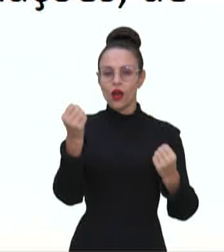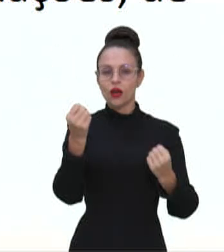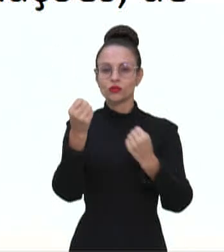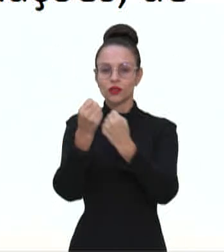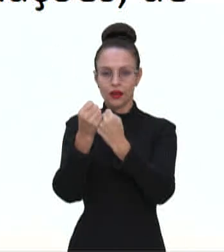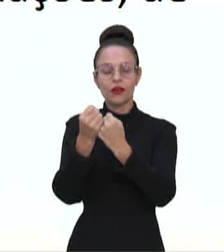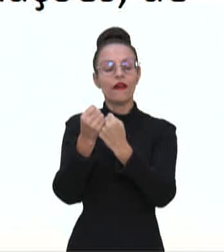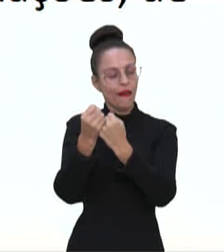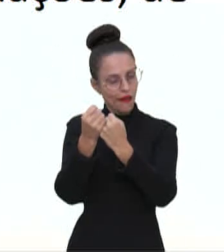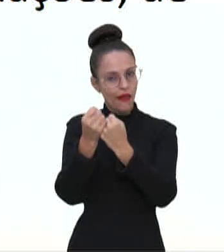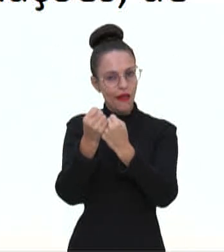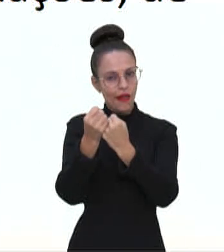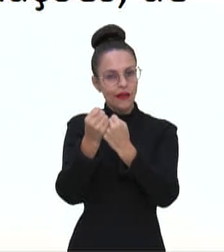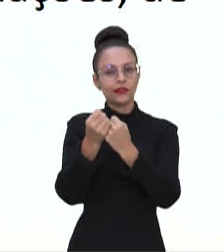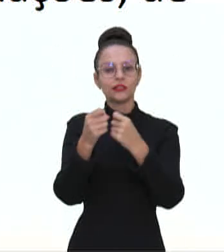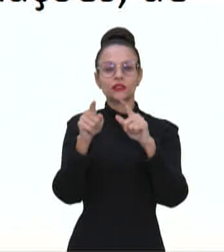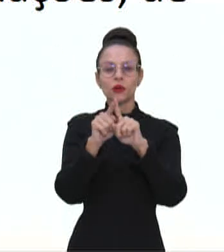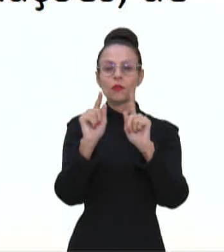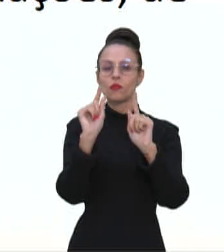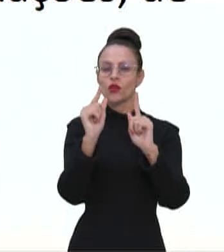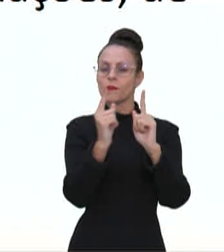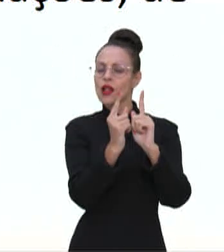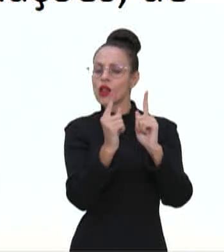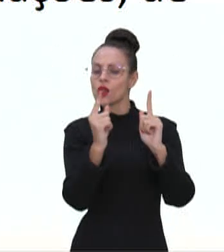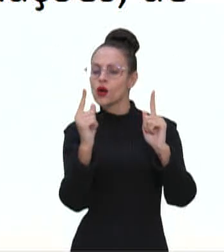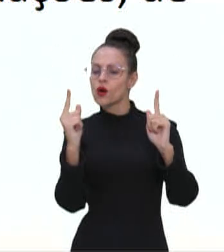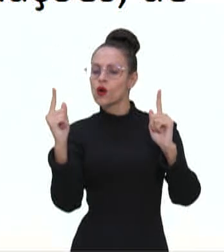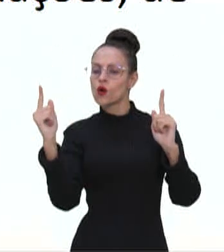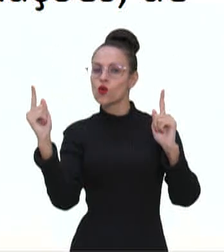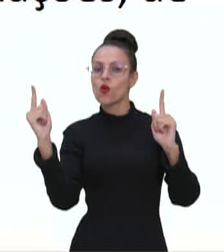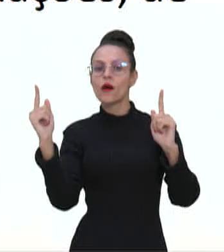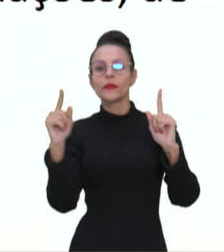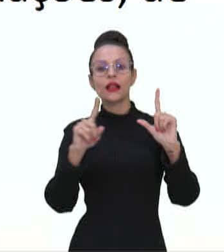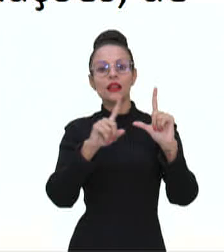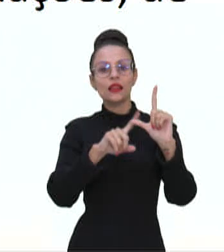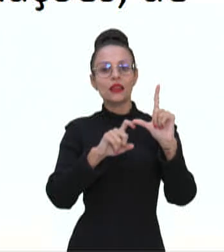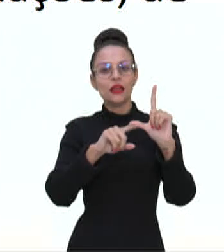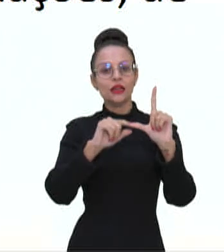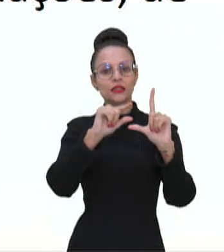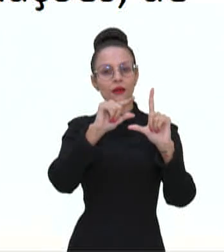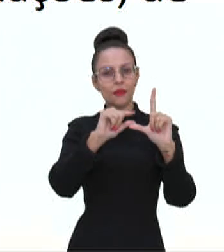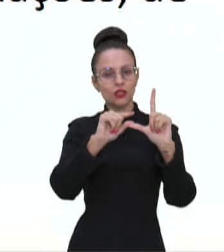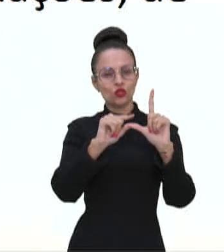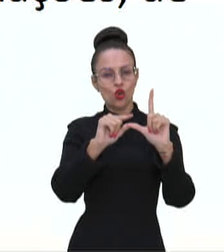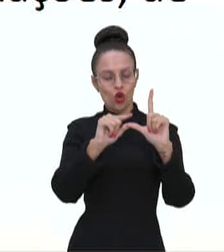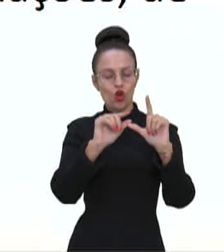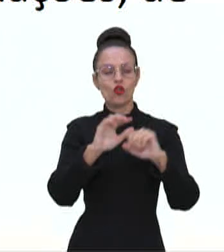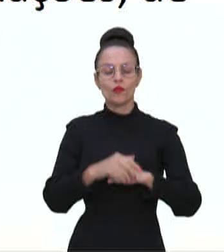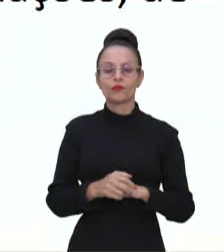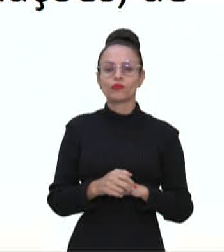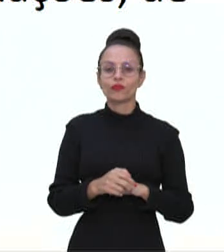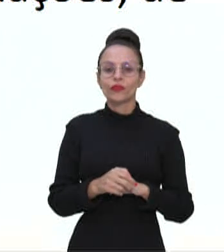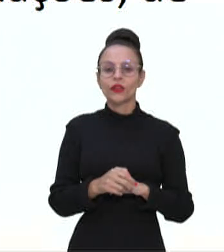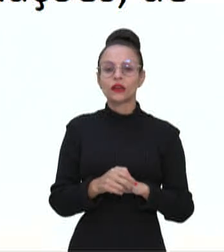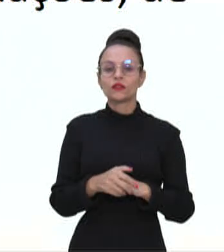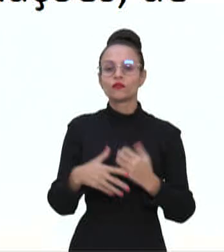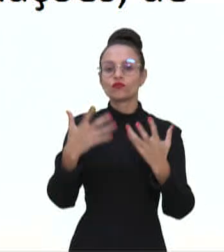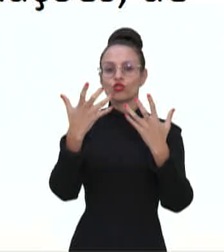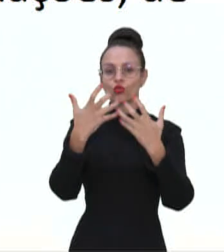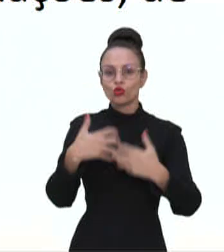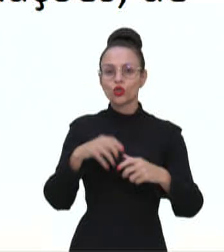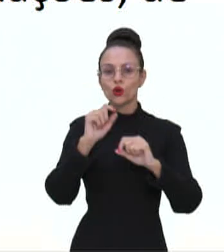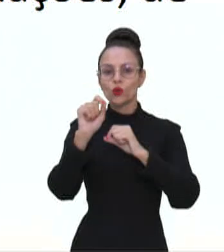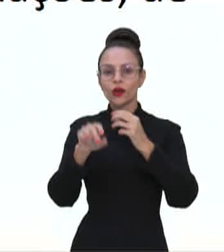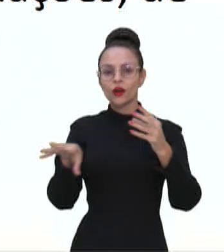este sim, ele é um pouquinho mais longo, só que com letras um pouco mais discretas. Ele vai funcionar como